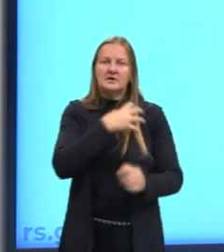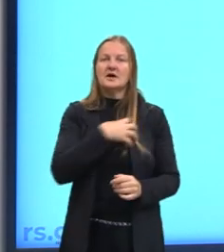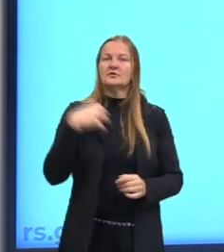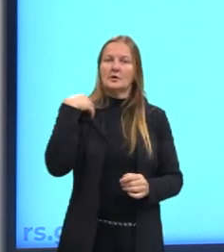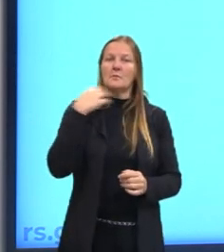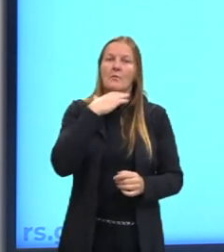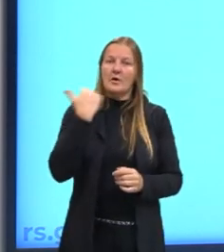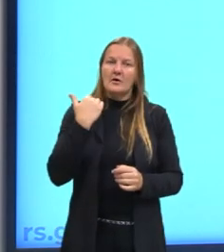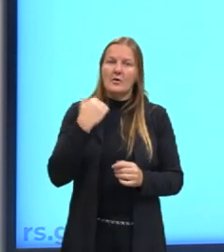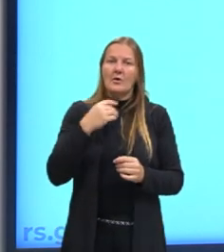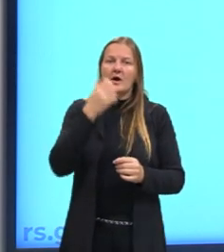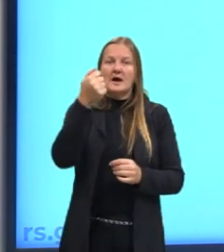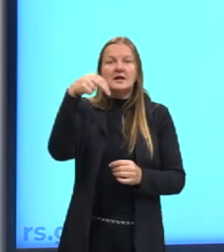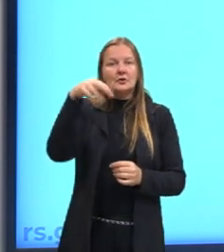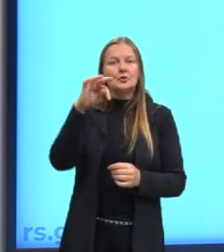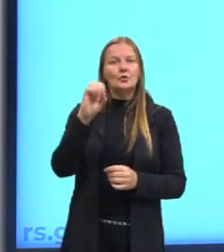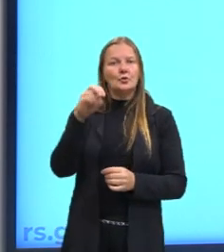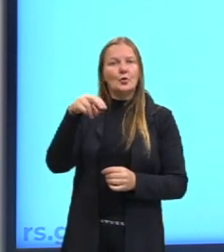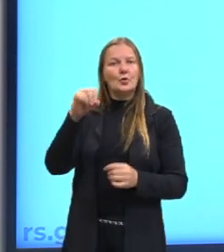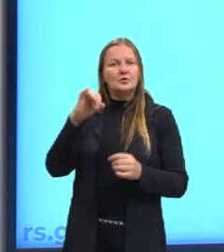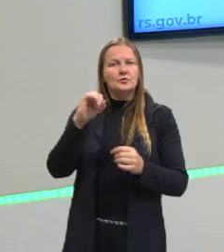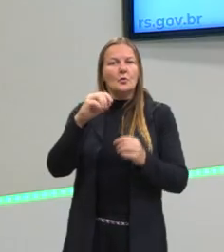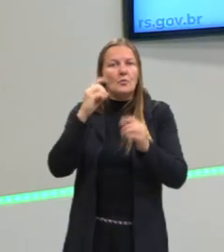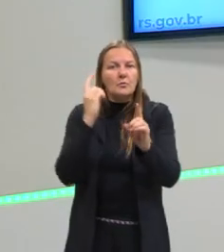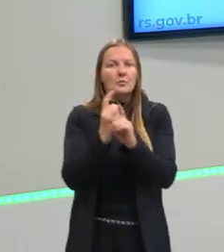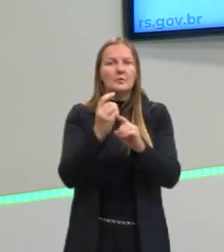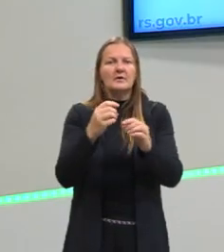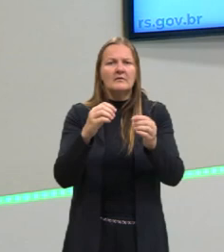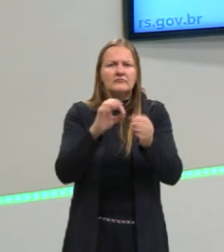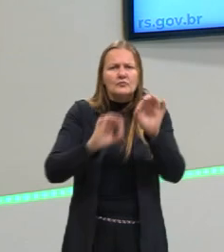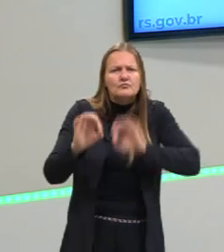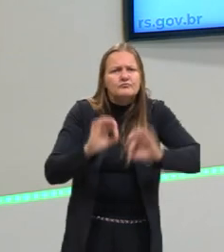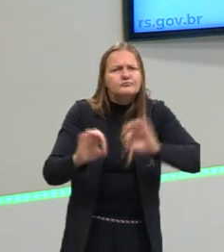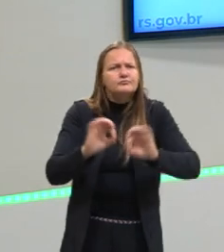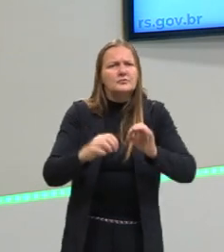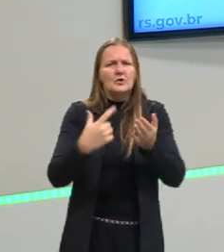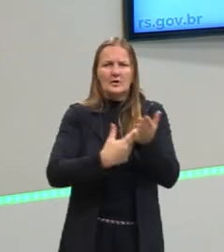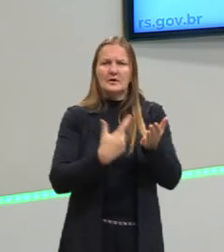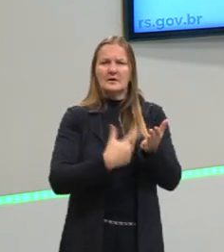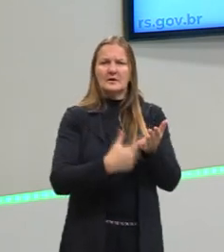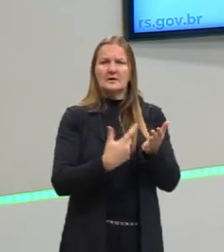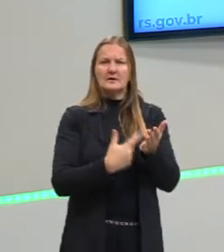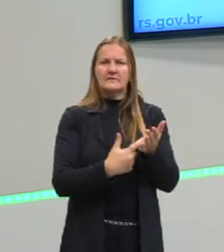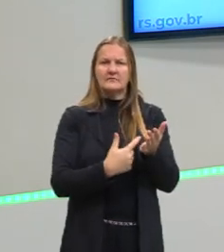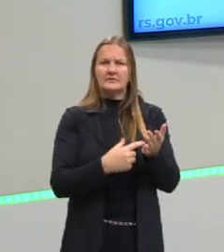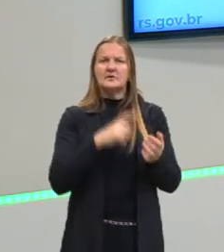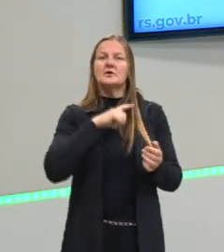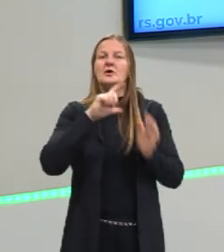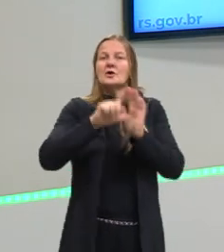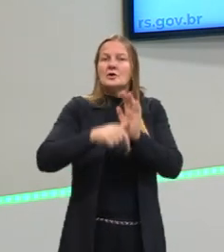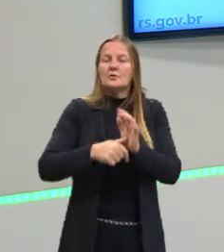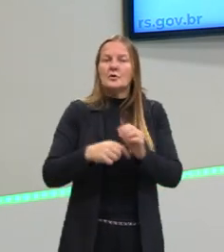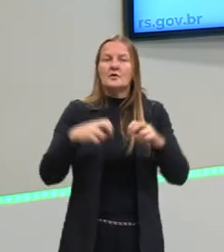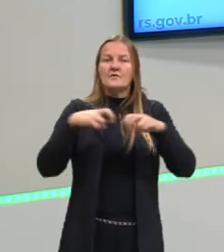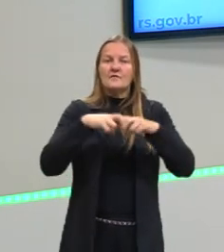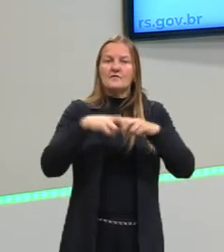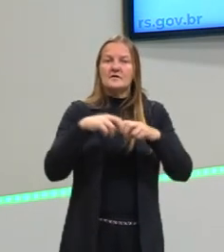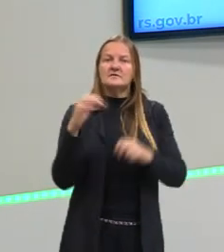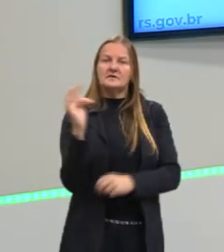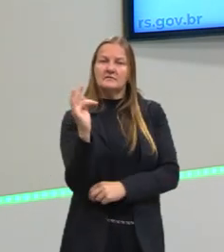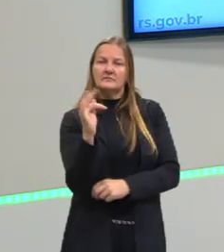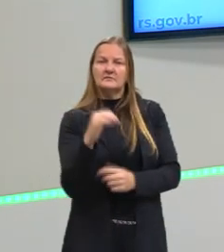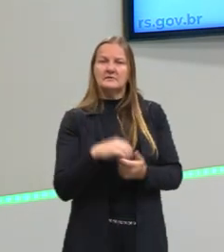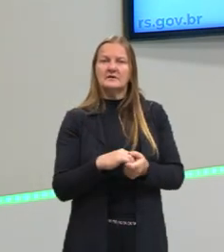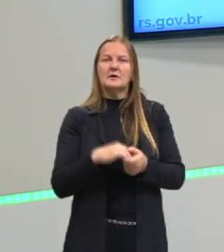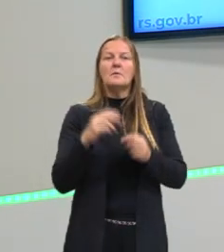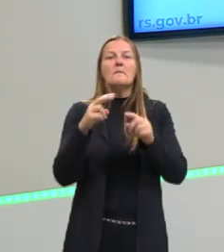Aristóteles o andrônico de Rodes que organiza esses livros e ele coloca esse livro depois do livro da física por isso